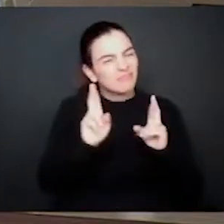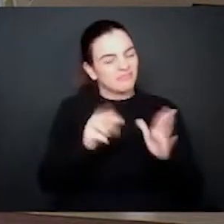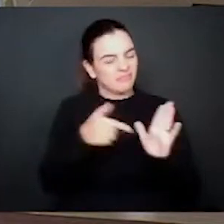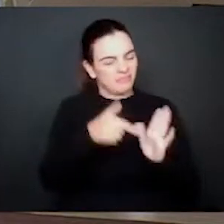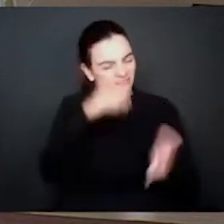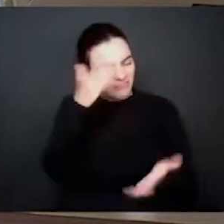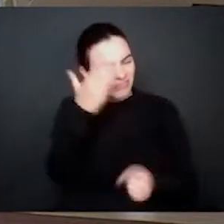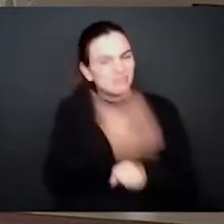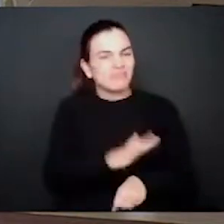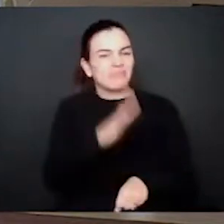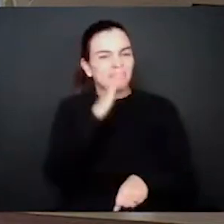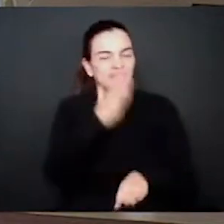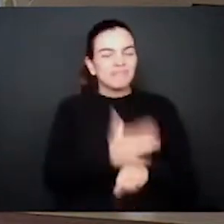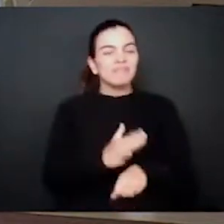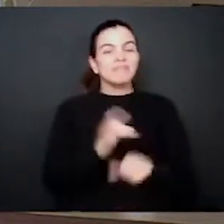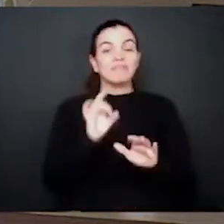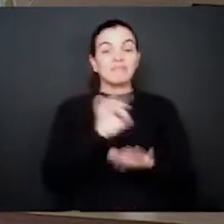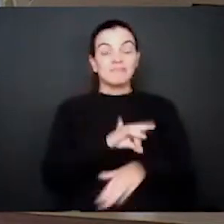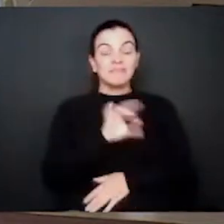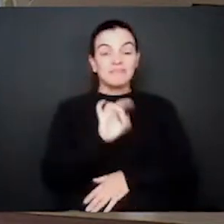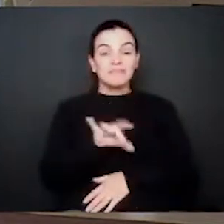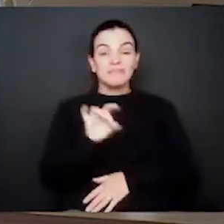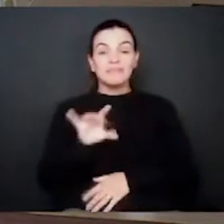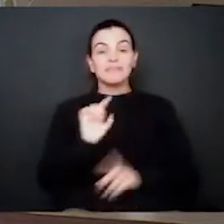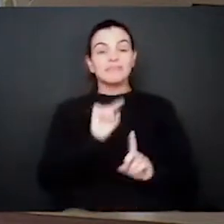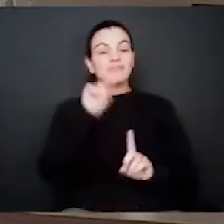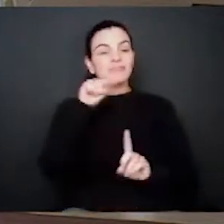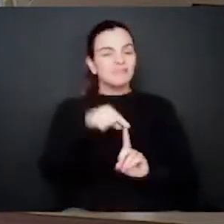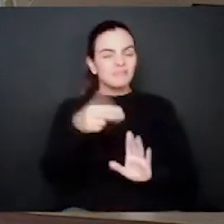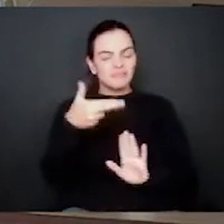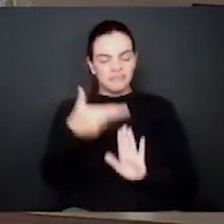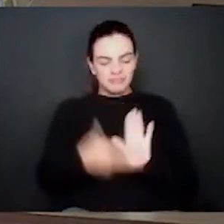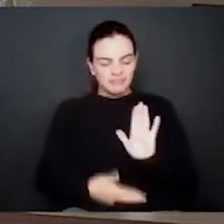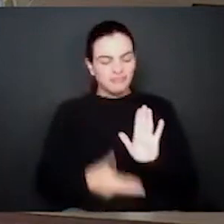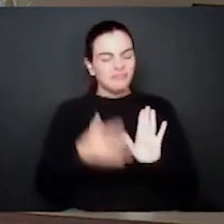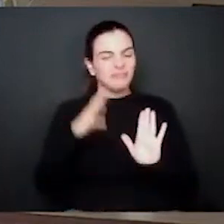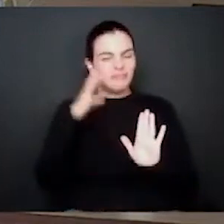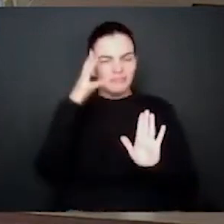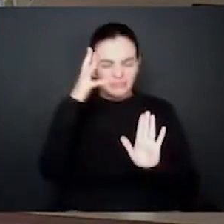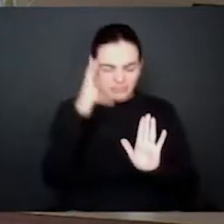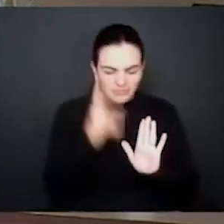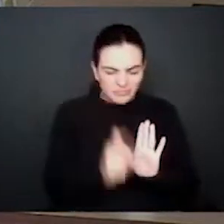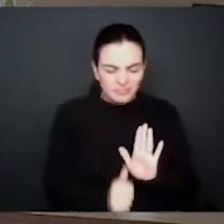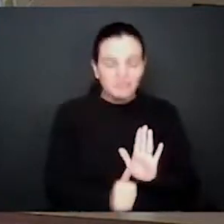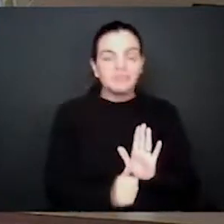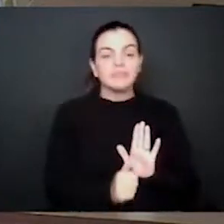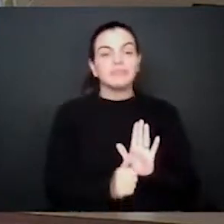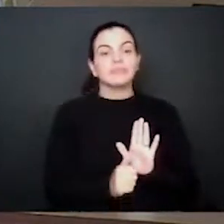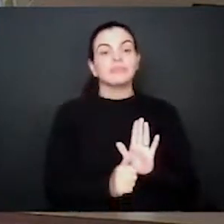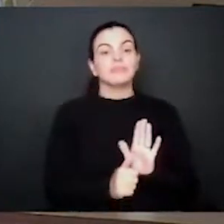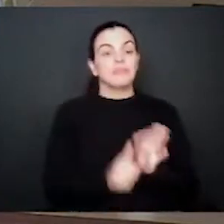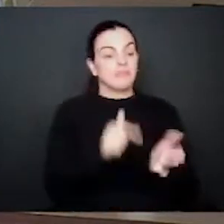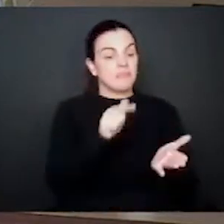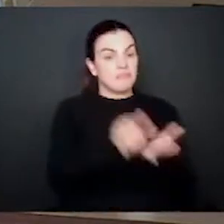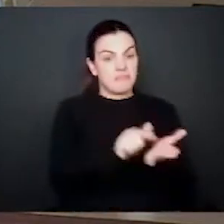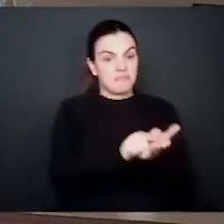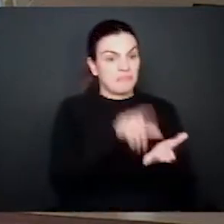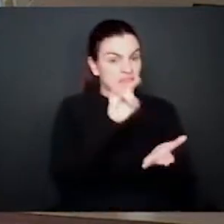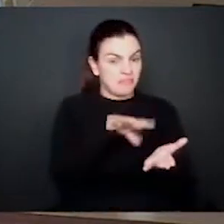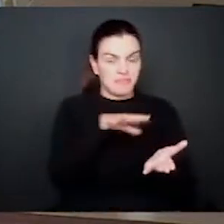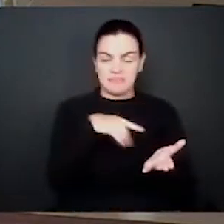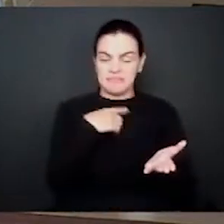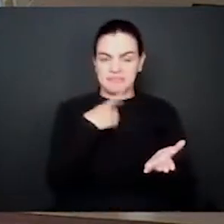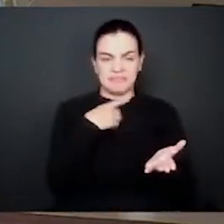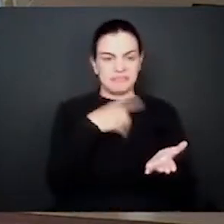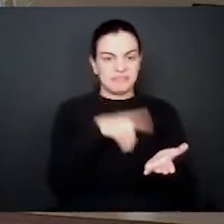das metas, que cada uma das diretrizes, que cada um dos objetivos saiam do papel e virem realidade, porque a gente está falando do